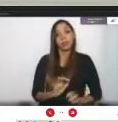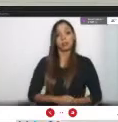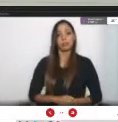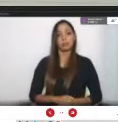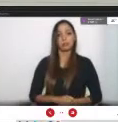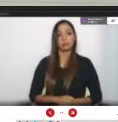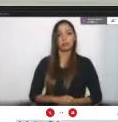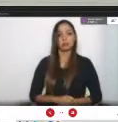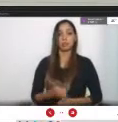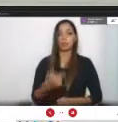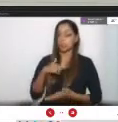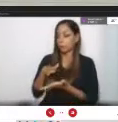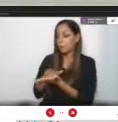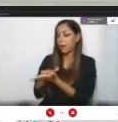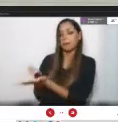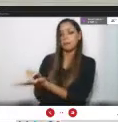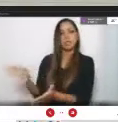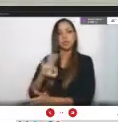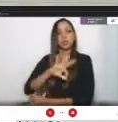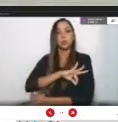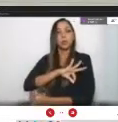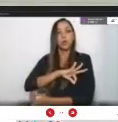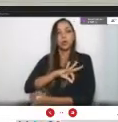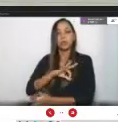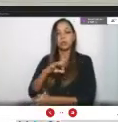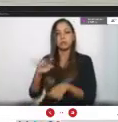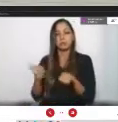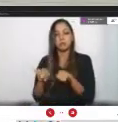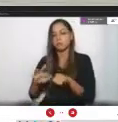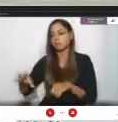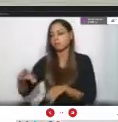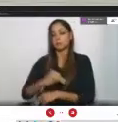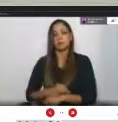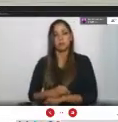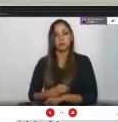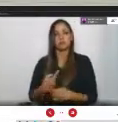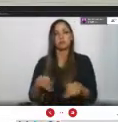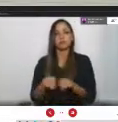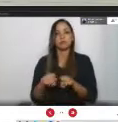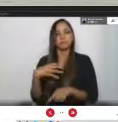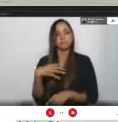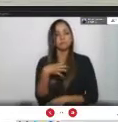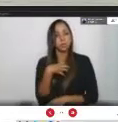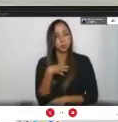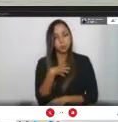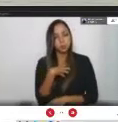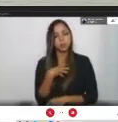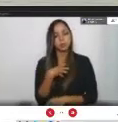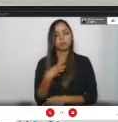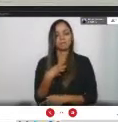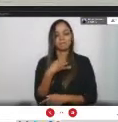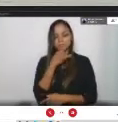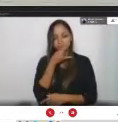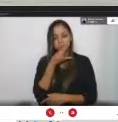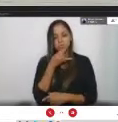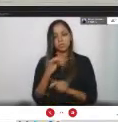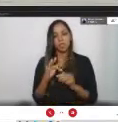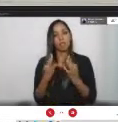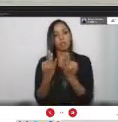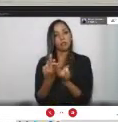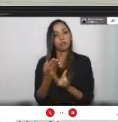meu sentimento, meu pesar à família do jovem Jurandir, sargento Jurandir, que